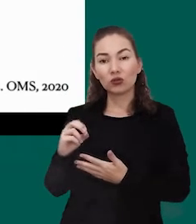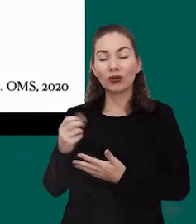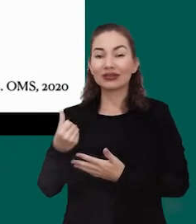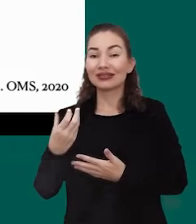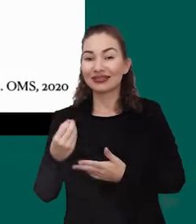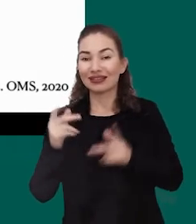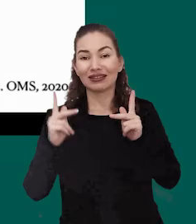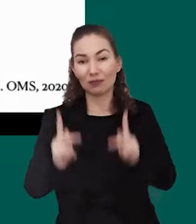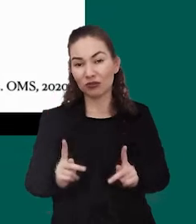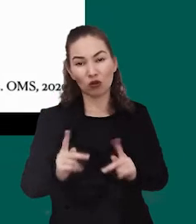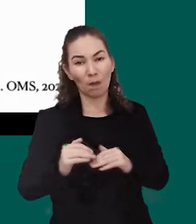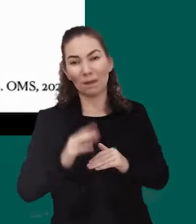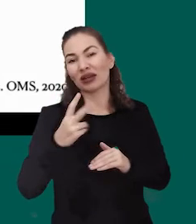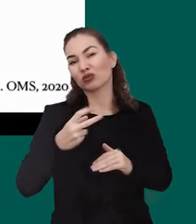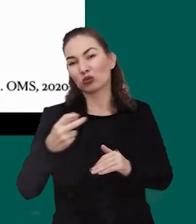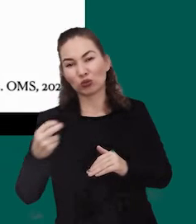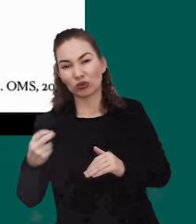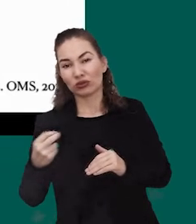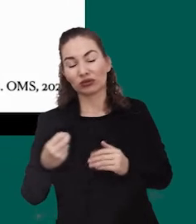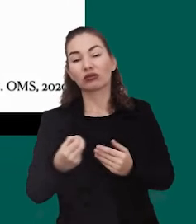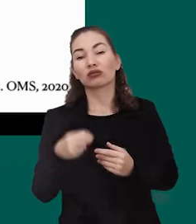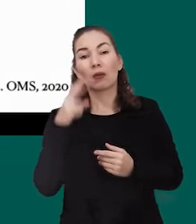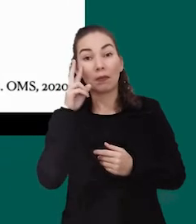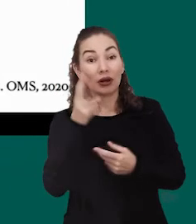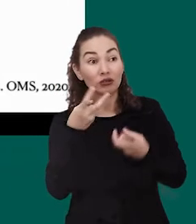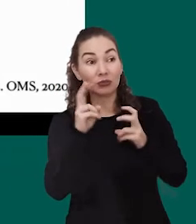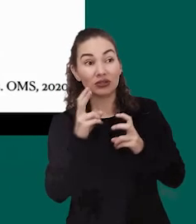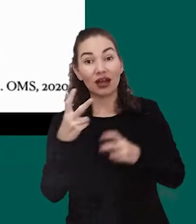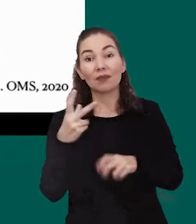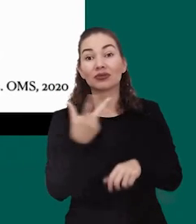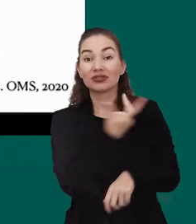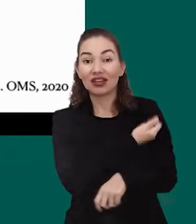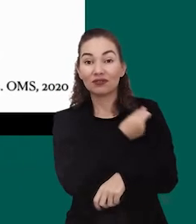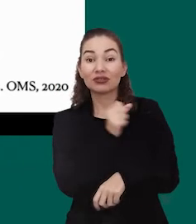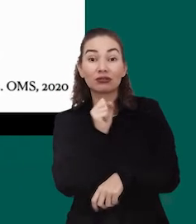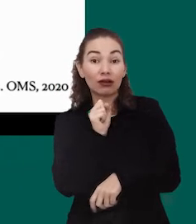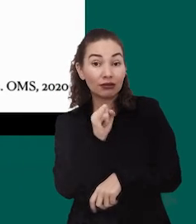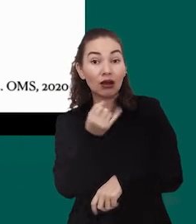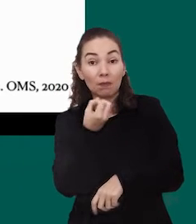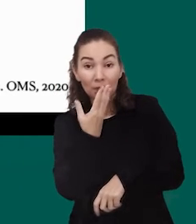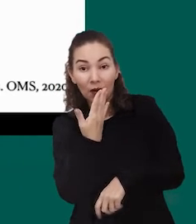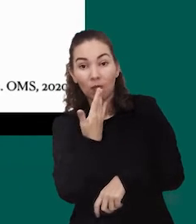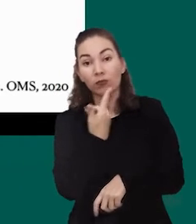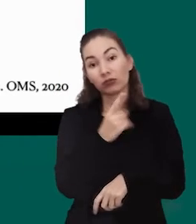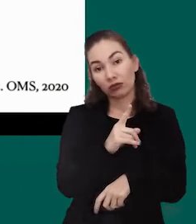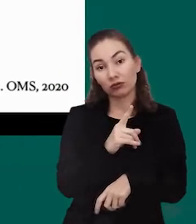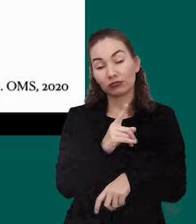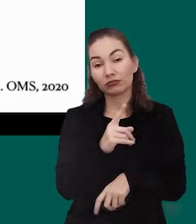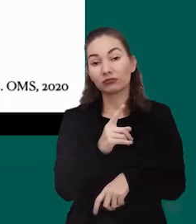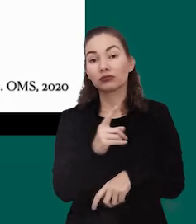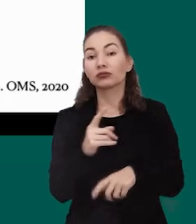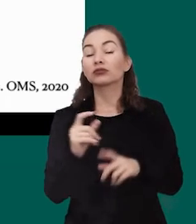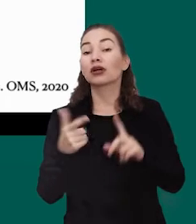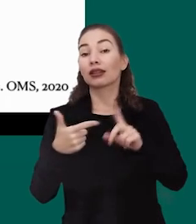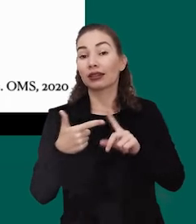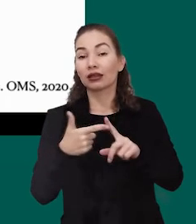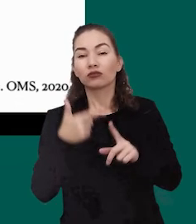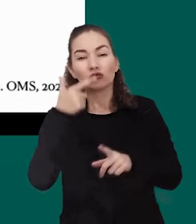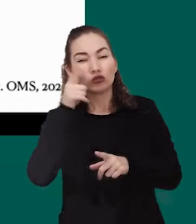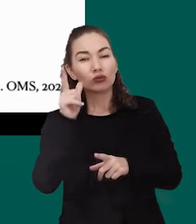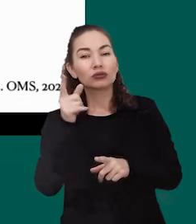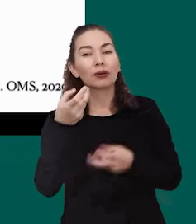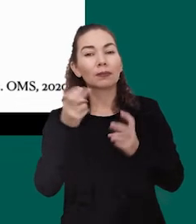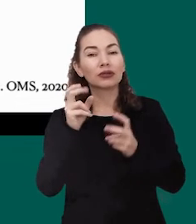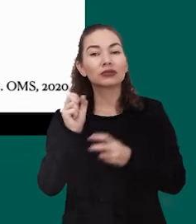mas não passa muito disso. Daí a gente vê se a vacina vai ter algum efeito colateral grave nesses primeiros vacinados. Na fase 2, a gente vai ver não